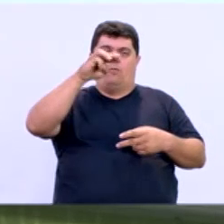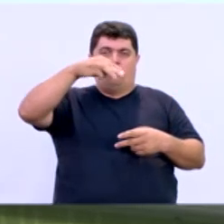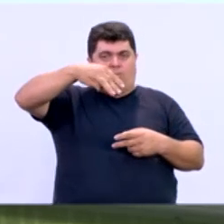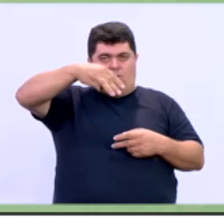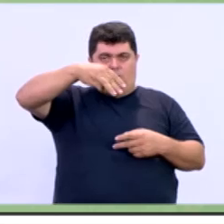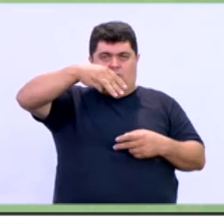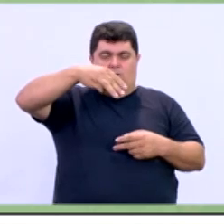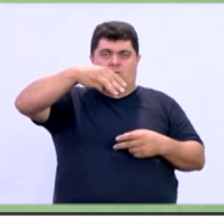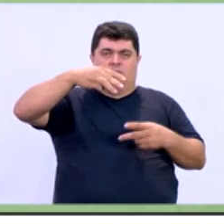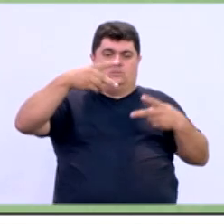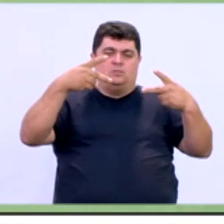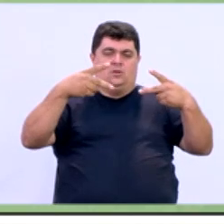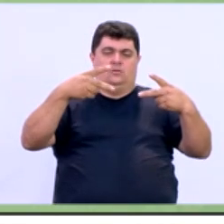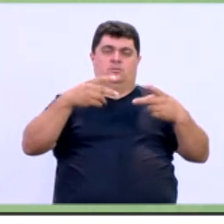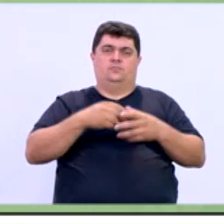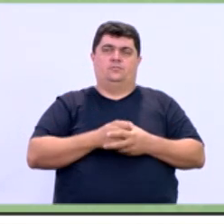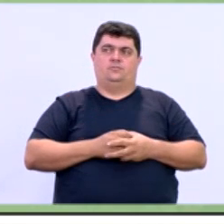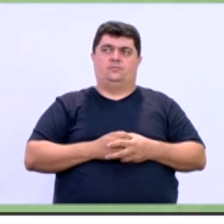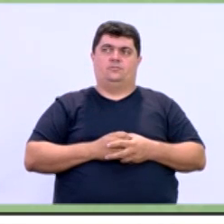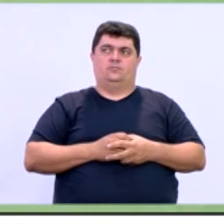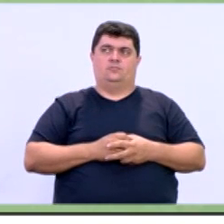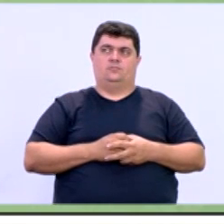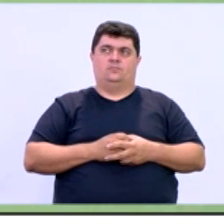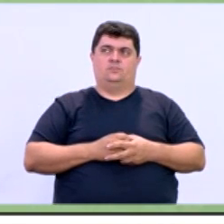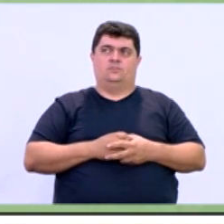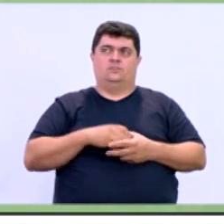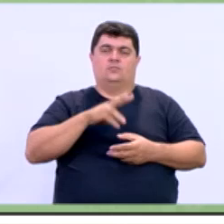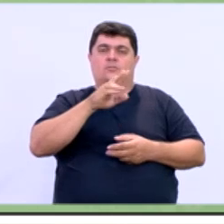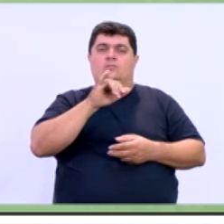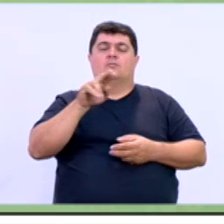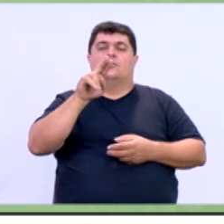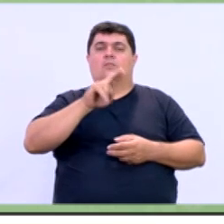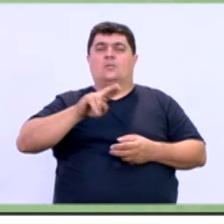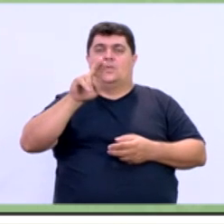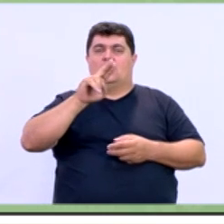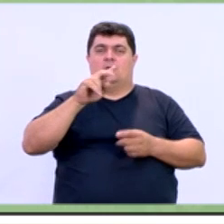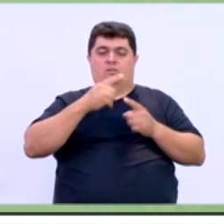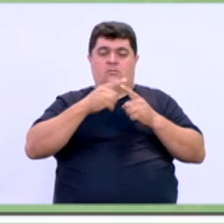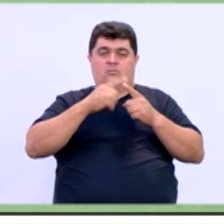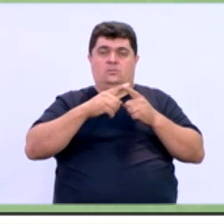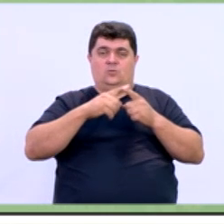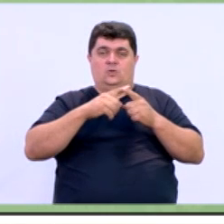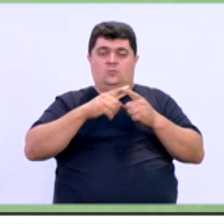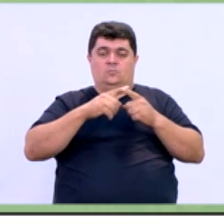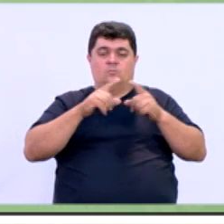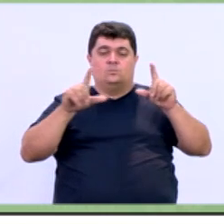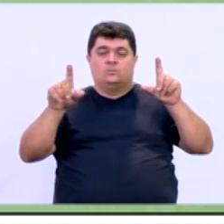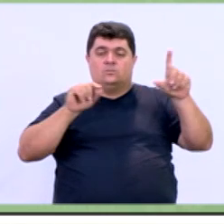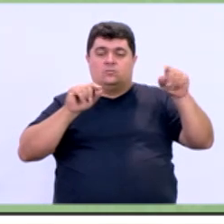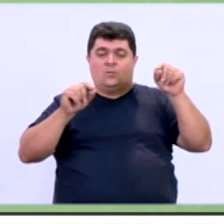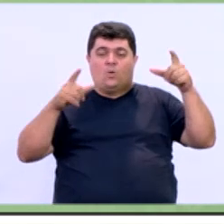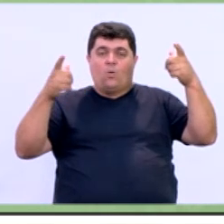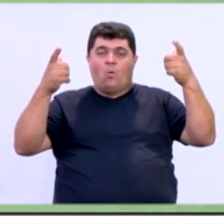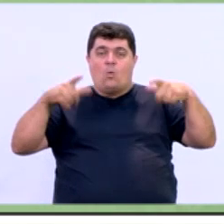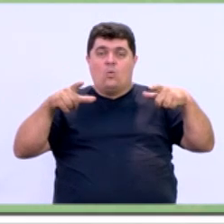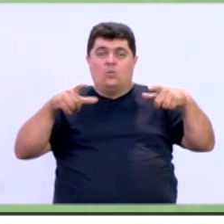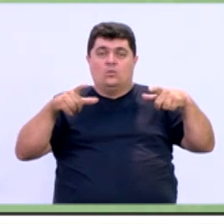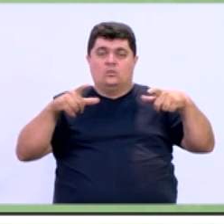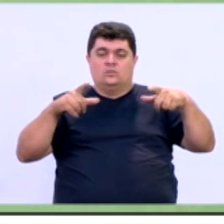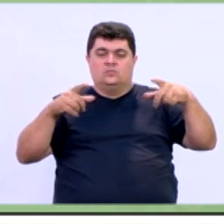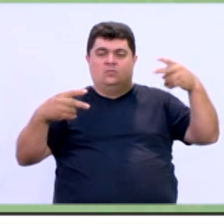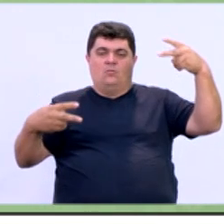form. Então, elas são utilizadas para quê? Para delimitar quais campos fazem parte